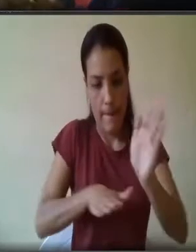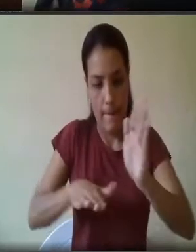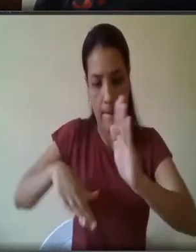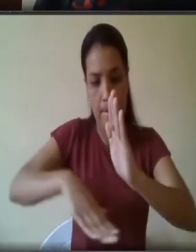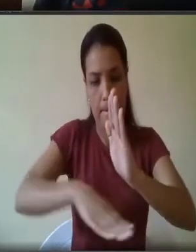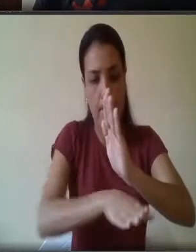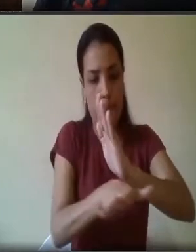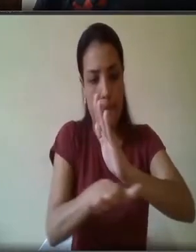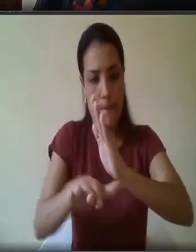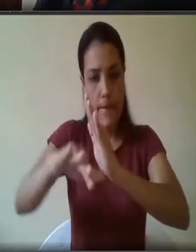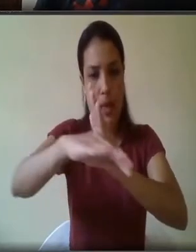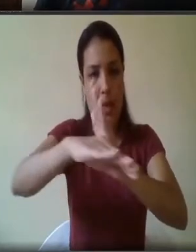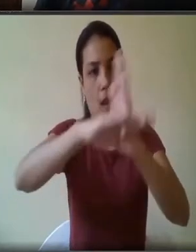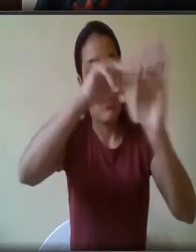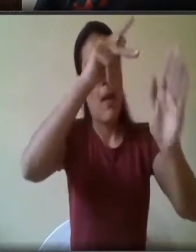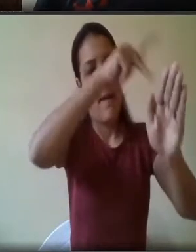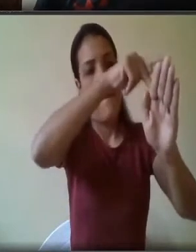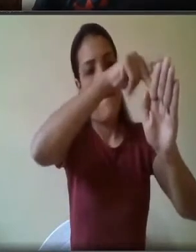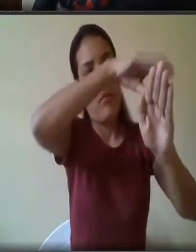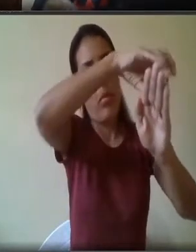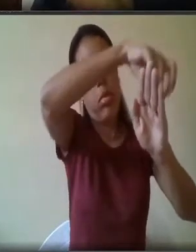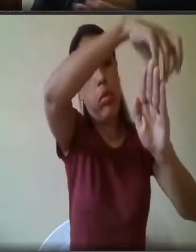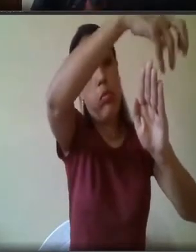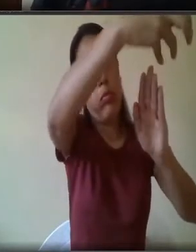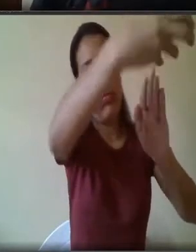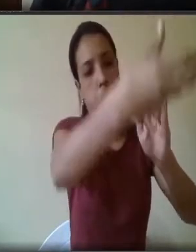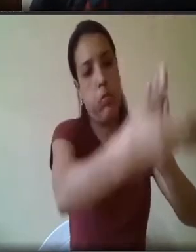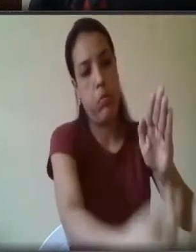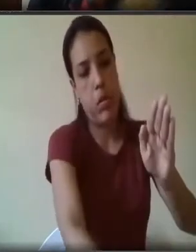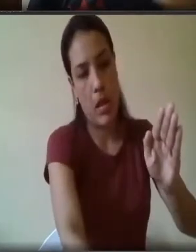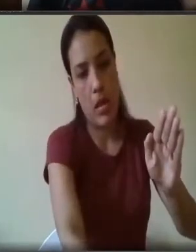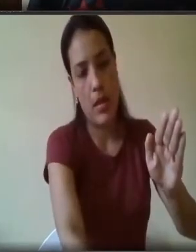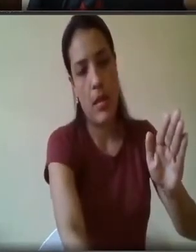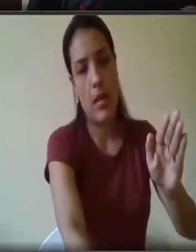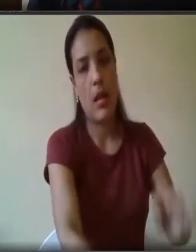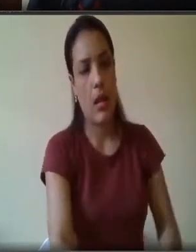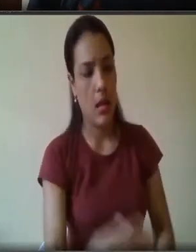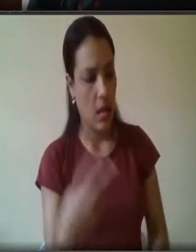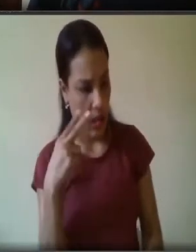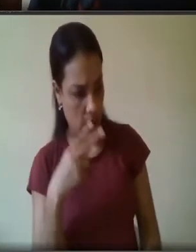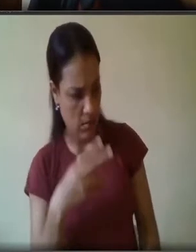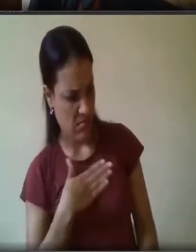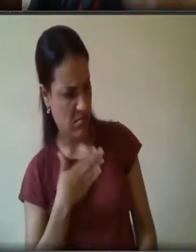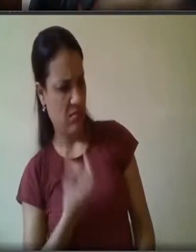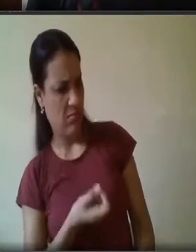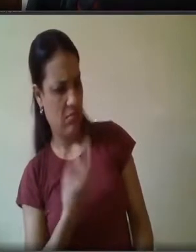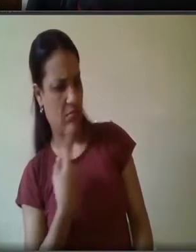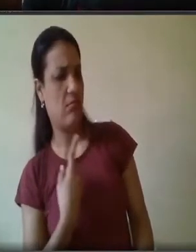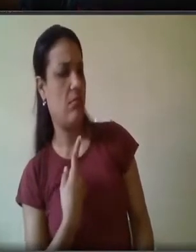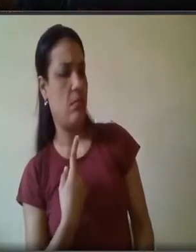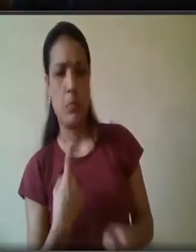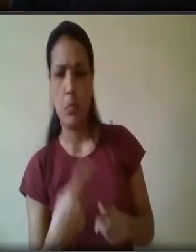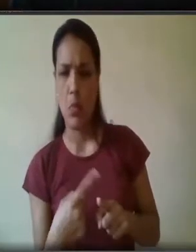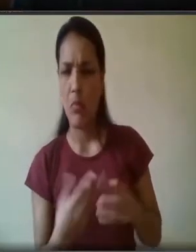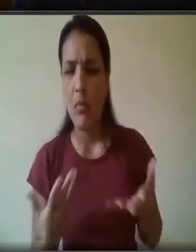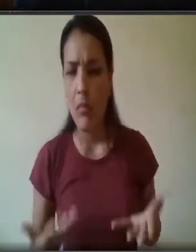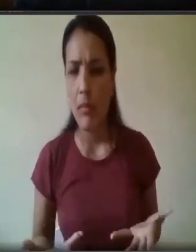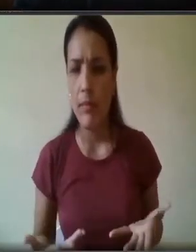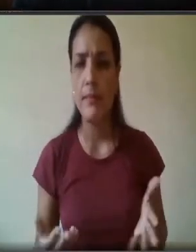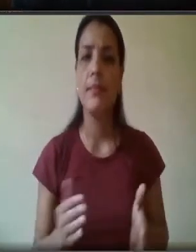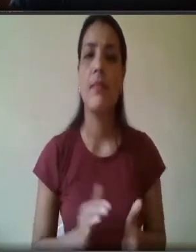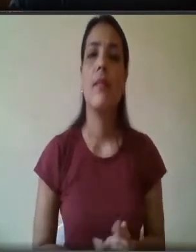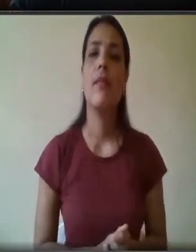fala, nossa, que rocha não, nunca eu vi parar aqui e tal. Aquilo lá é resultado de intemperismo físico num processo que a gente chama